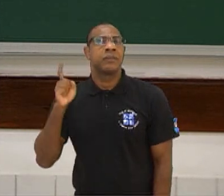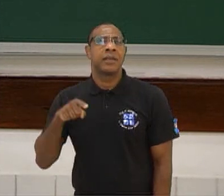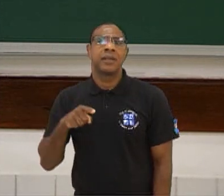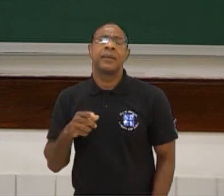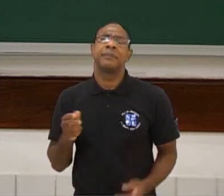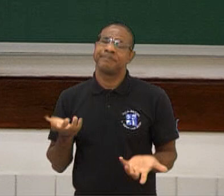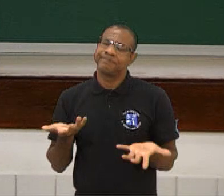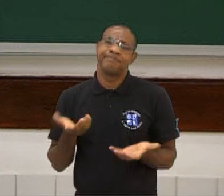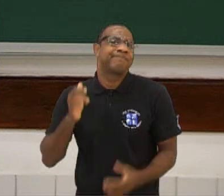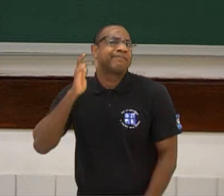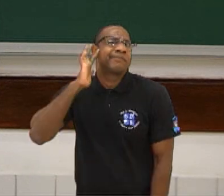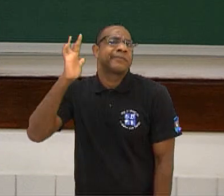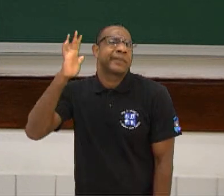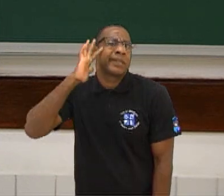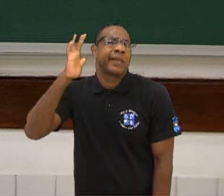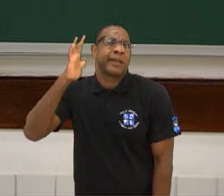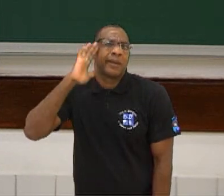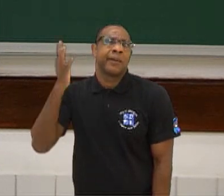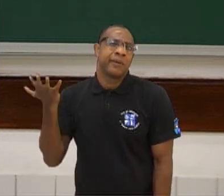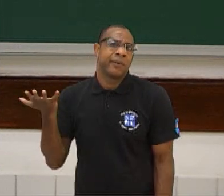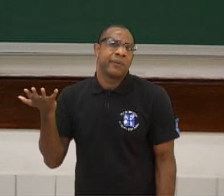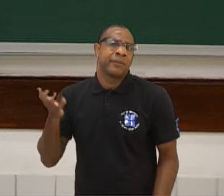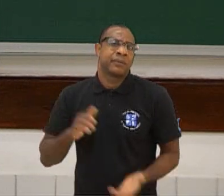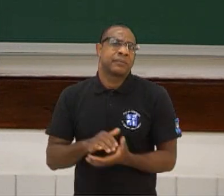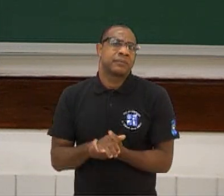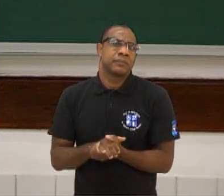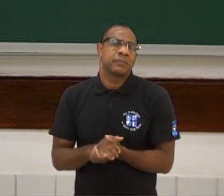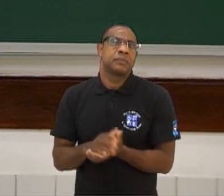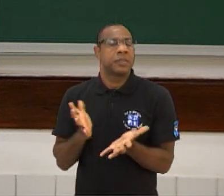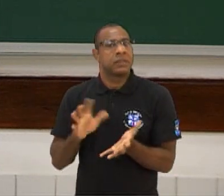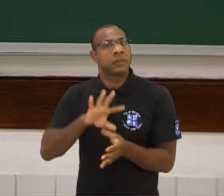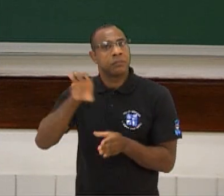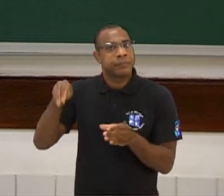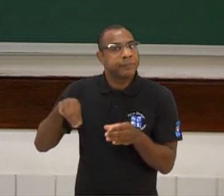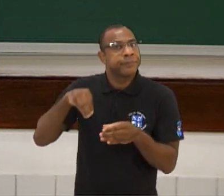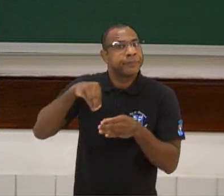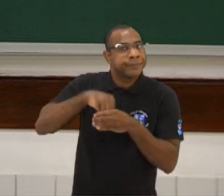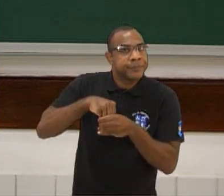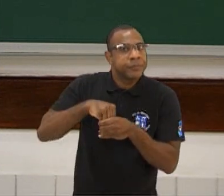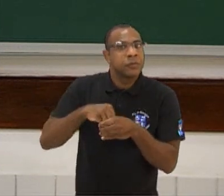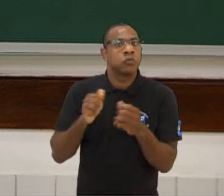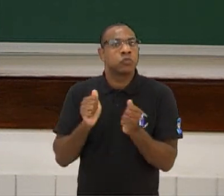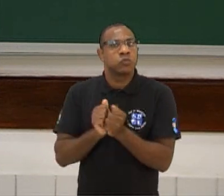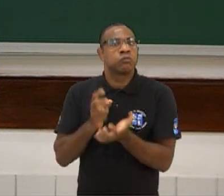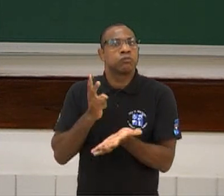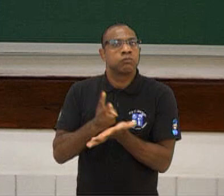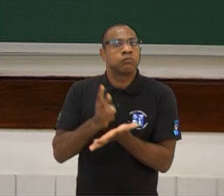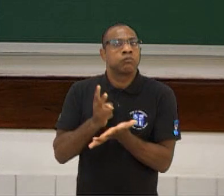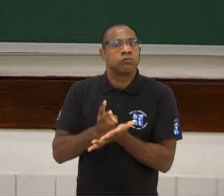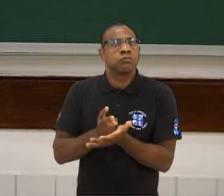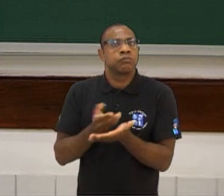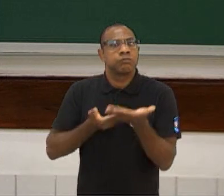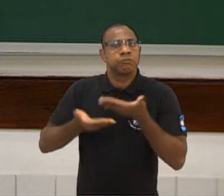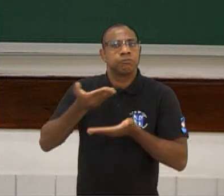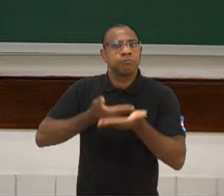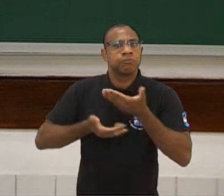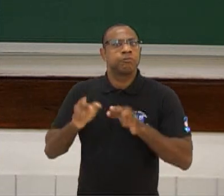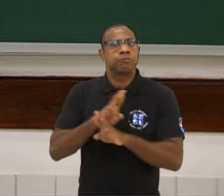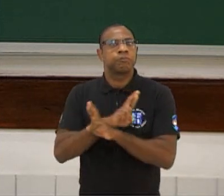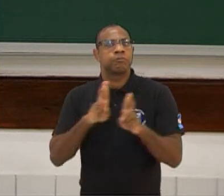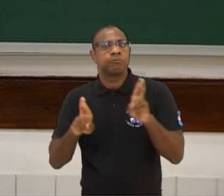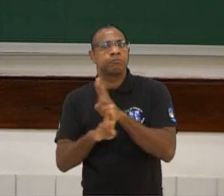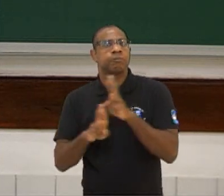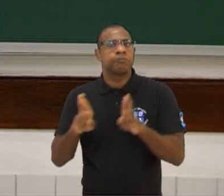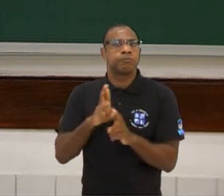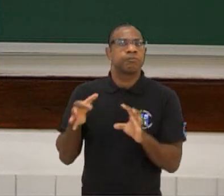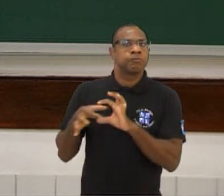certo? Então, assim, na verdade, as leis de Newton elas estão todas englobadas e todas juntas ali, uma relacionada com a